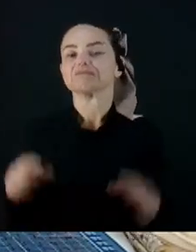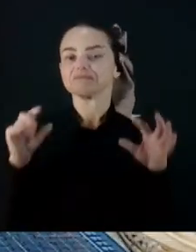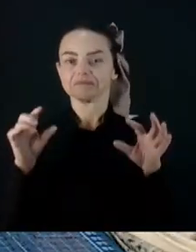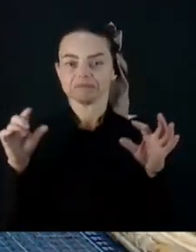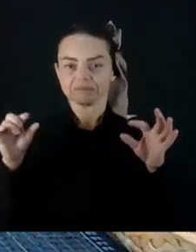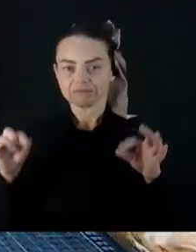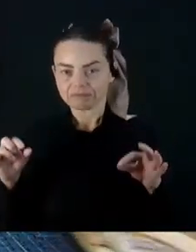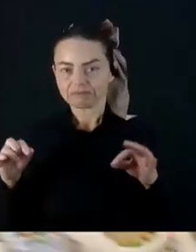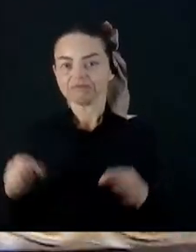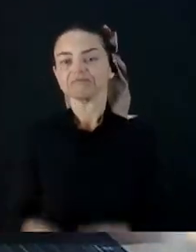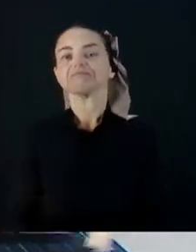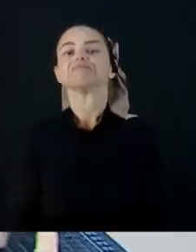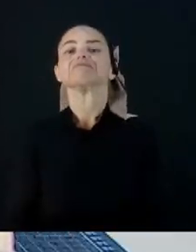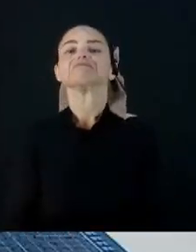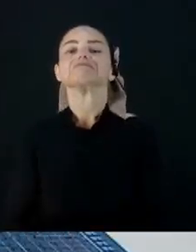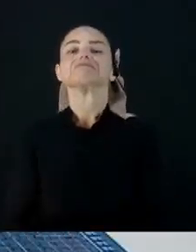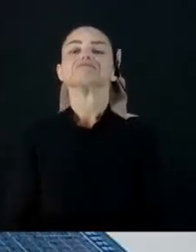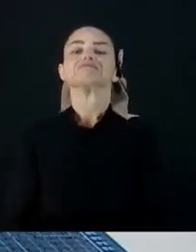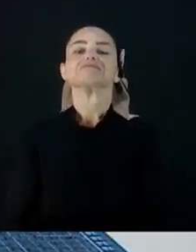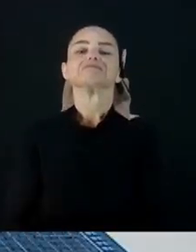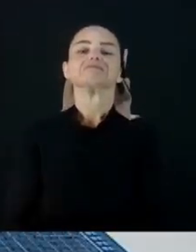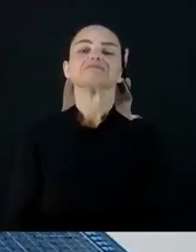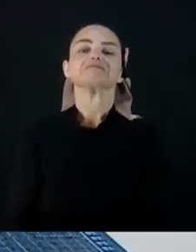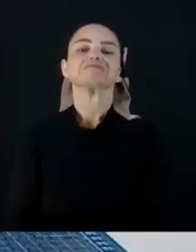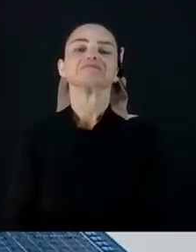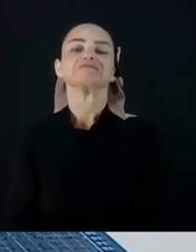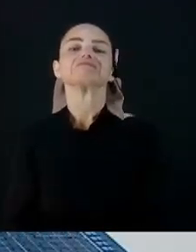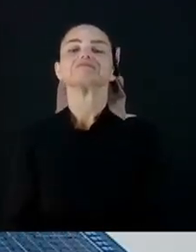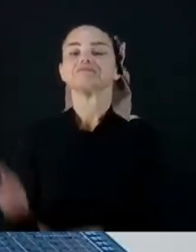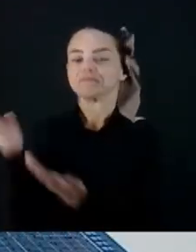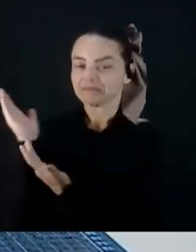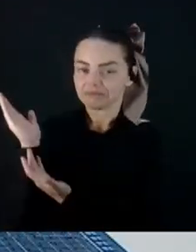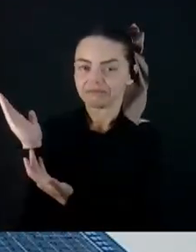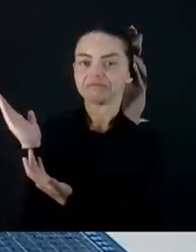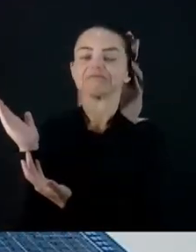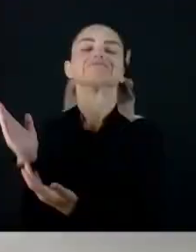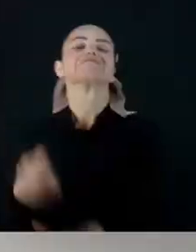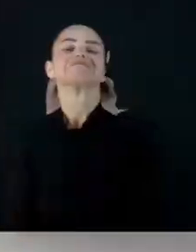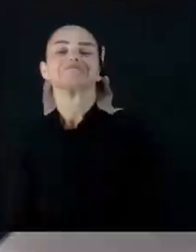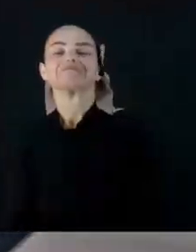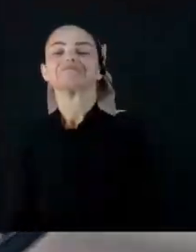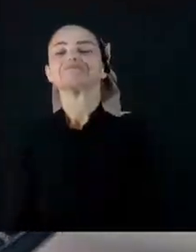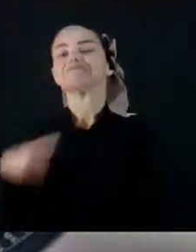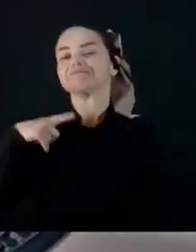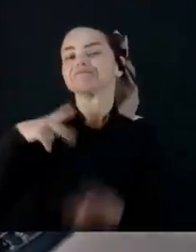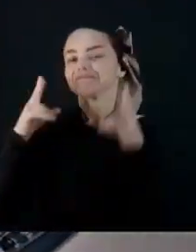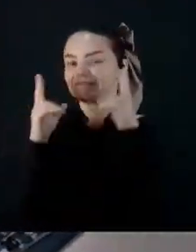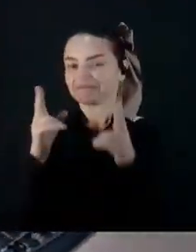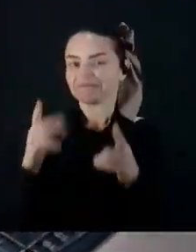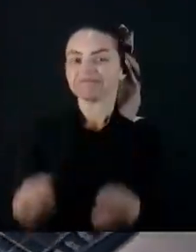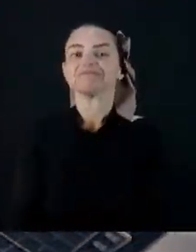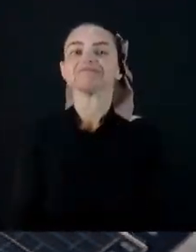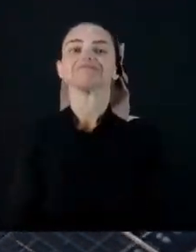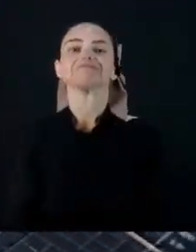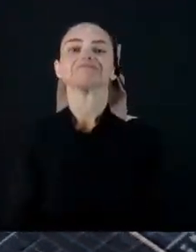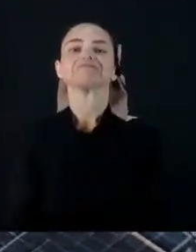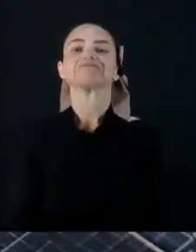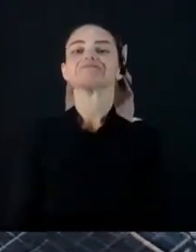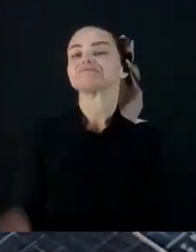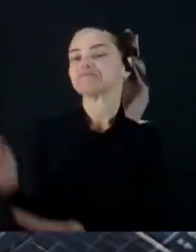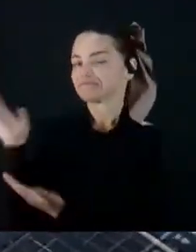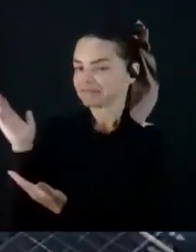joguinhos de tecido na lateral. Um exemplo aqui também do lado, né? É dessa verdade, forma. é isso mesmo. É esse daqui. A gente coloca 2